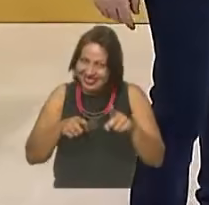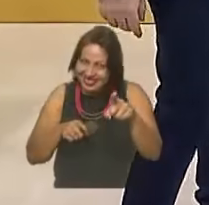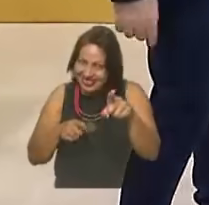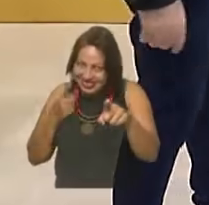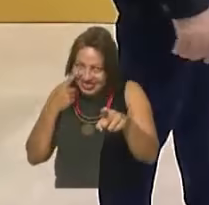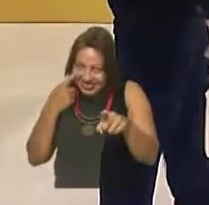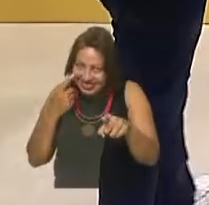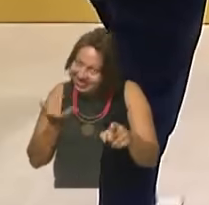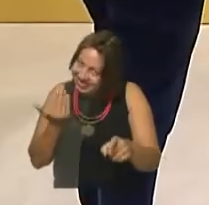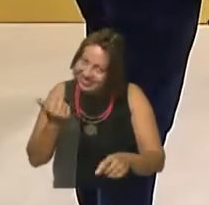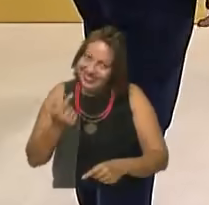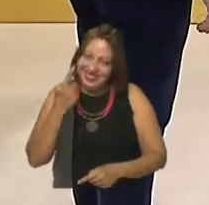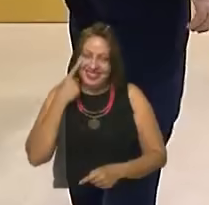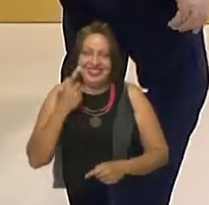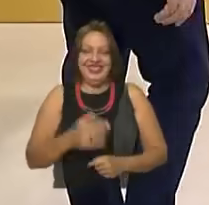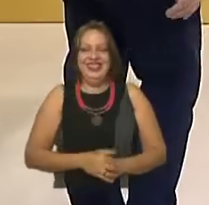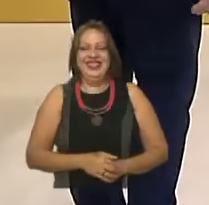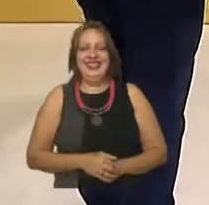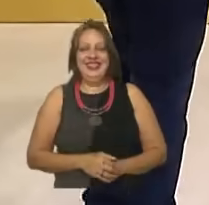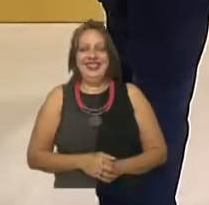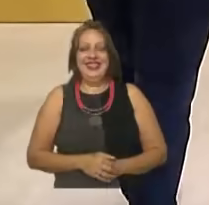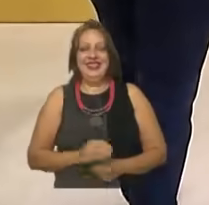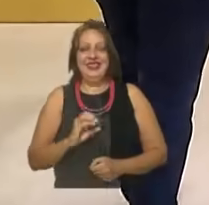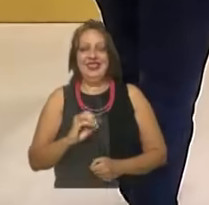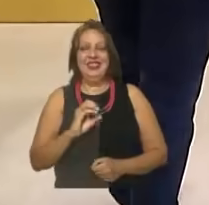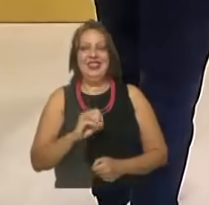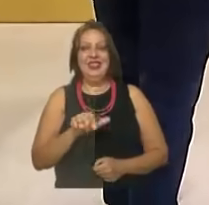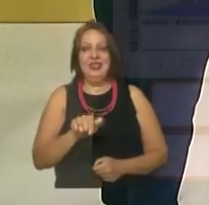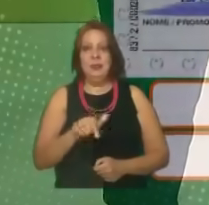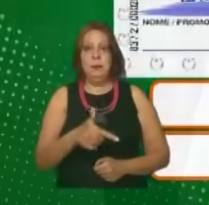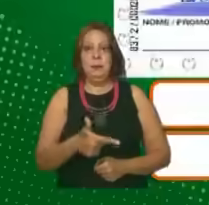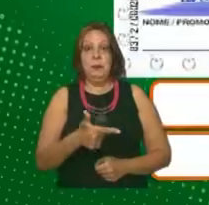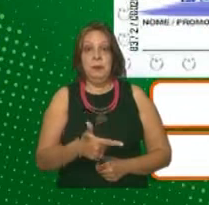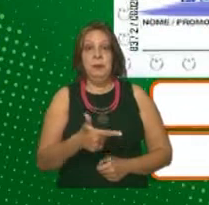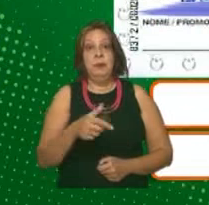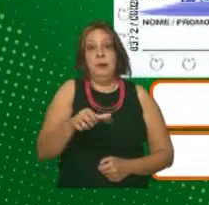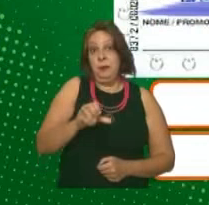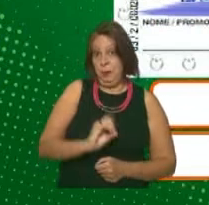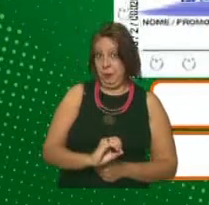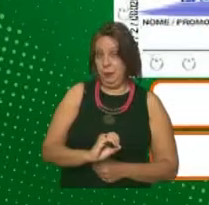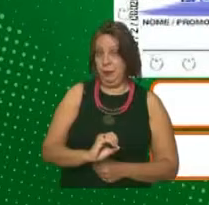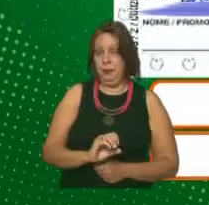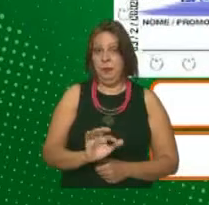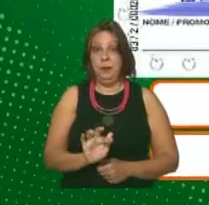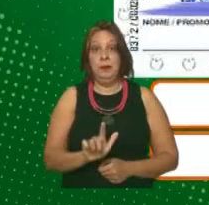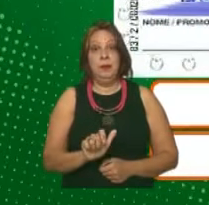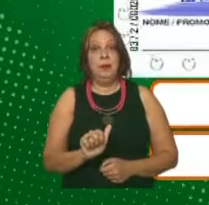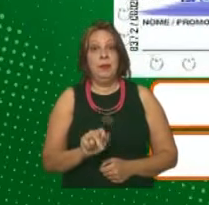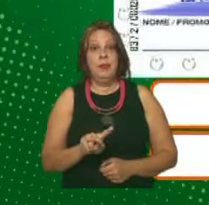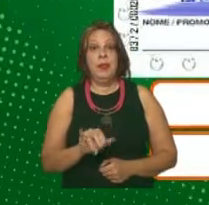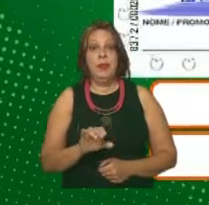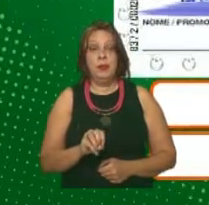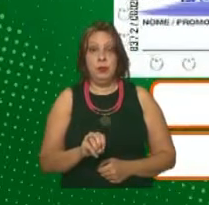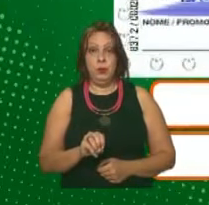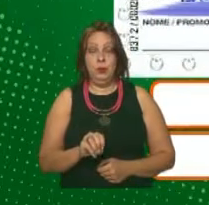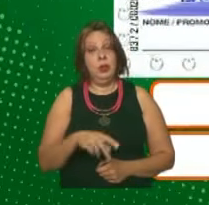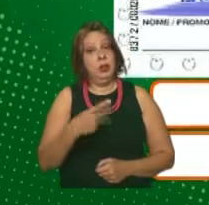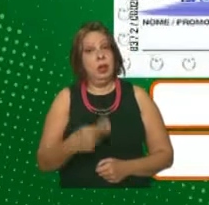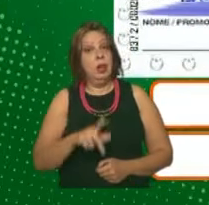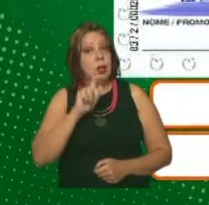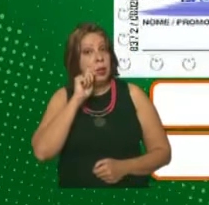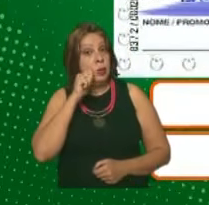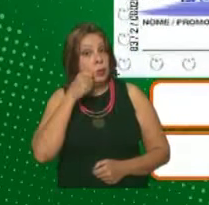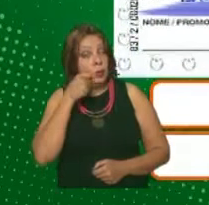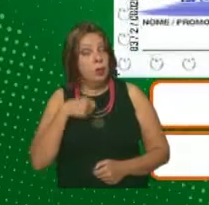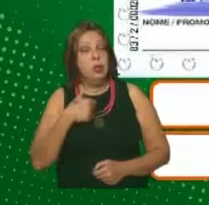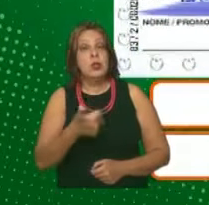lá, R$500, hein? R$500 para o título 007220, Flávio Moreira Machado, de Aracaju, do bairro